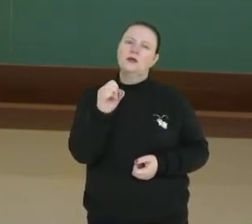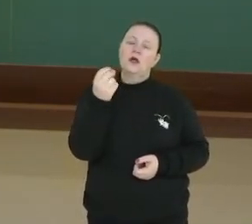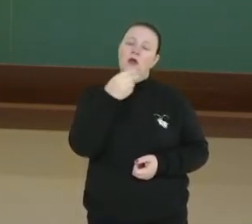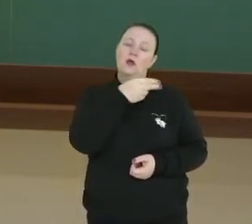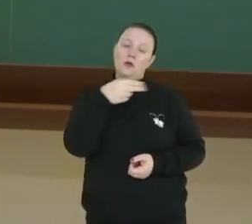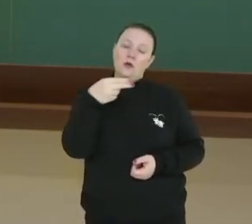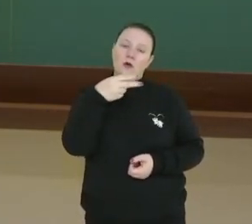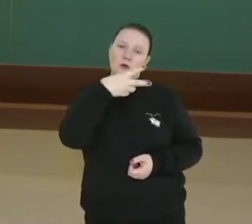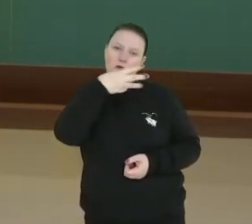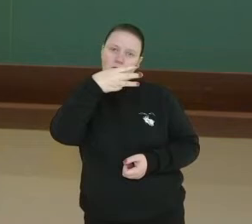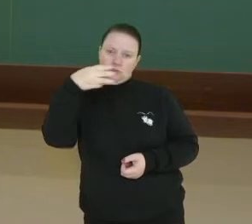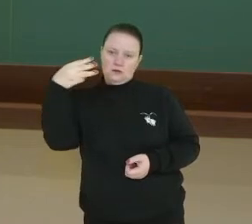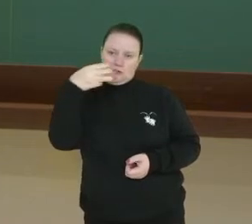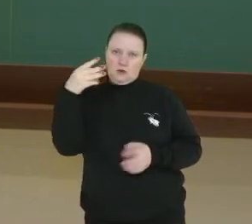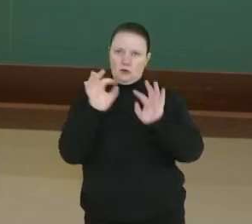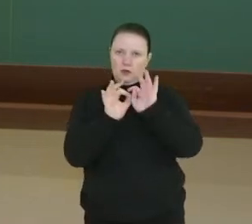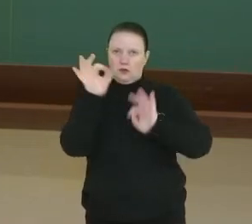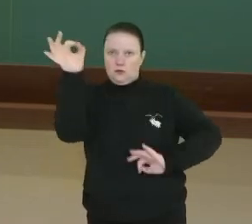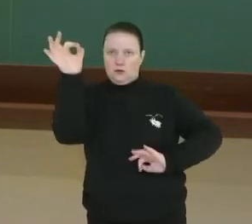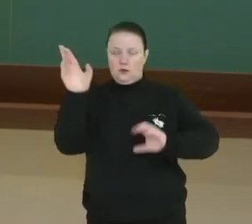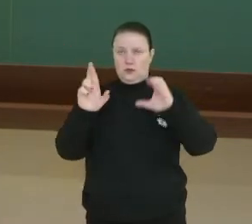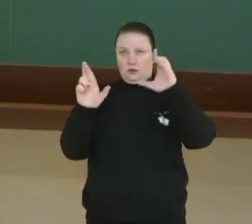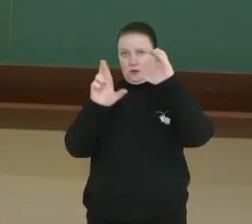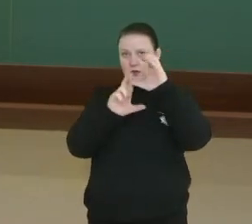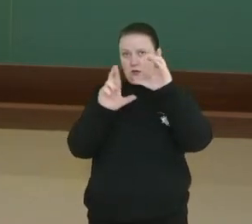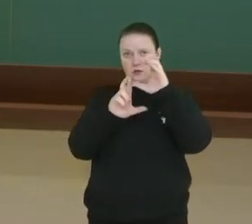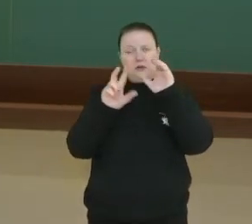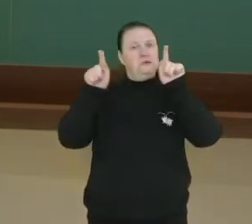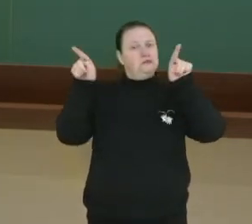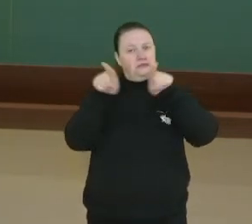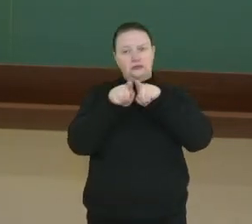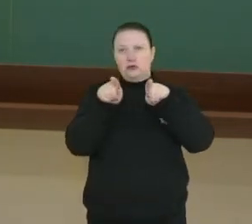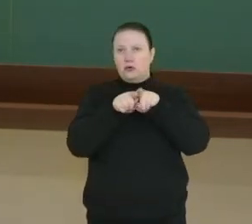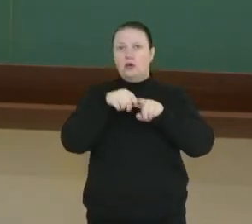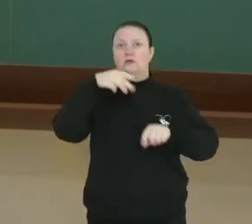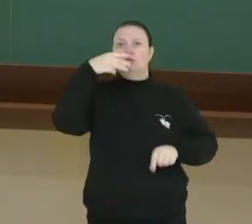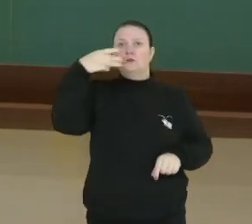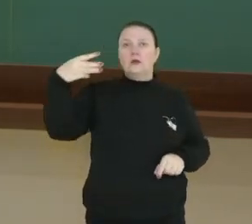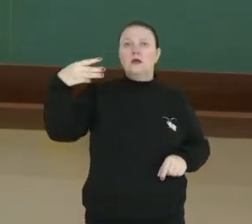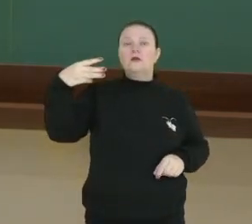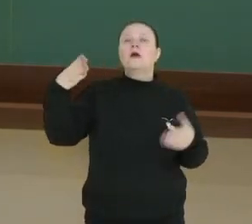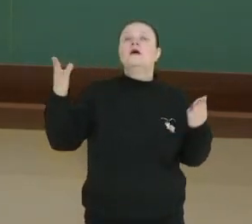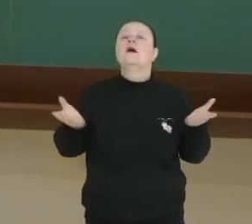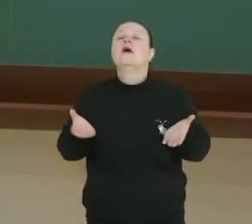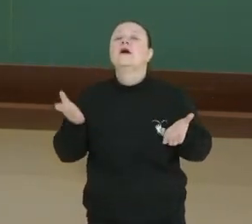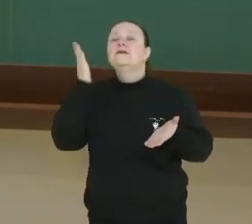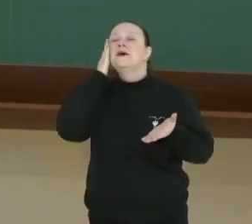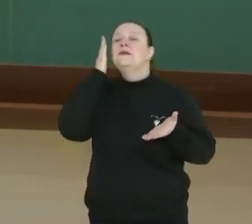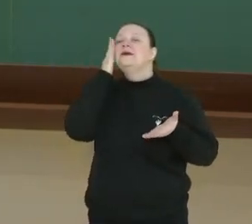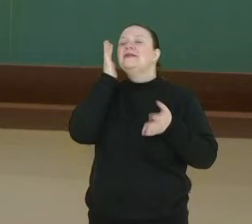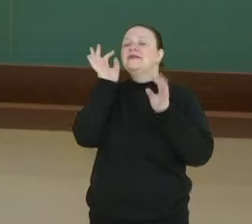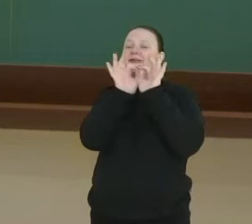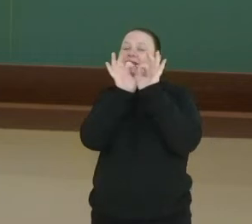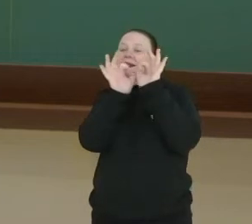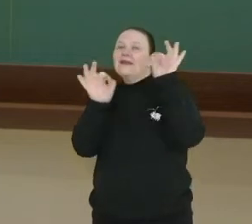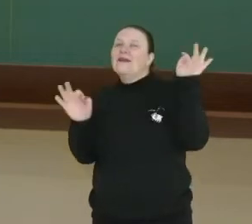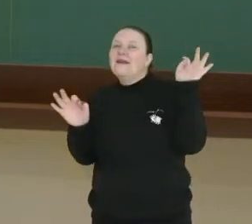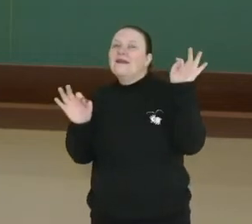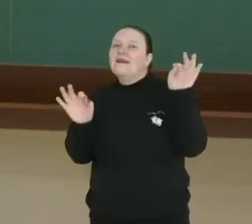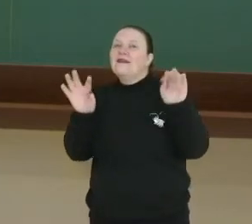essa distância, e o nosso raio também é 3, a gente vai saber então, portanto, que essa reta ela